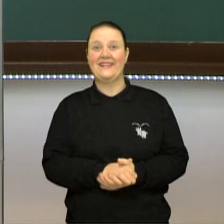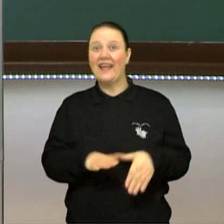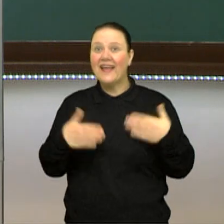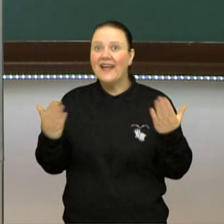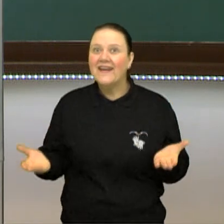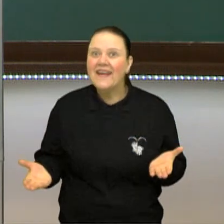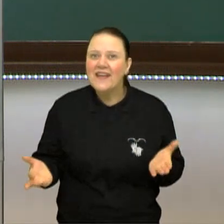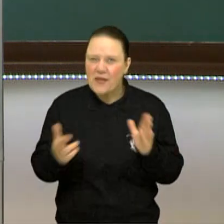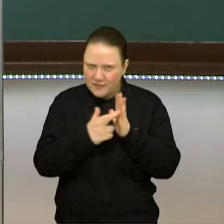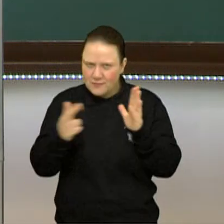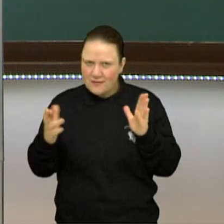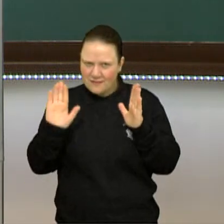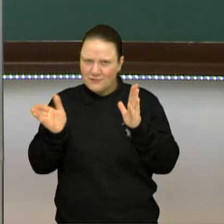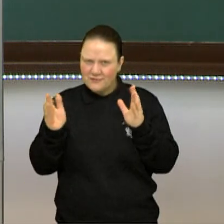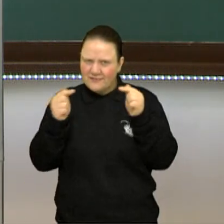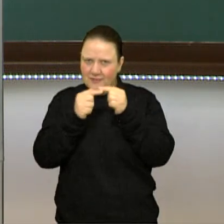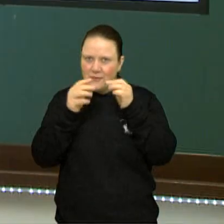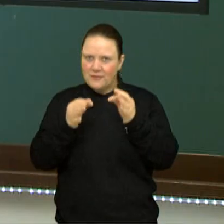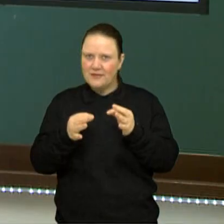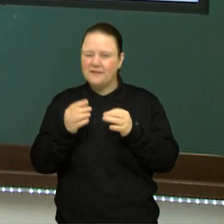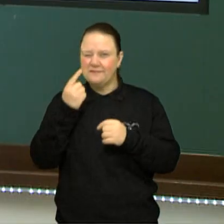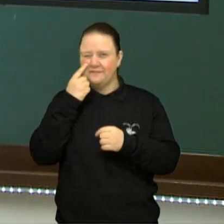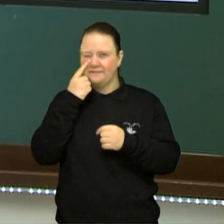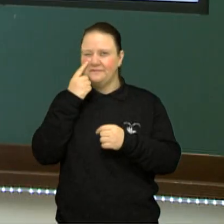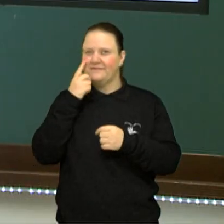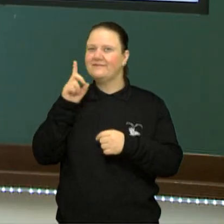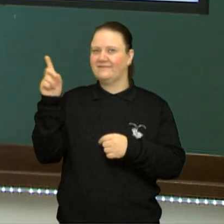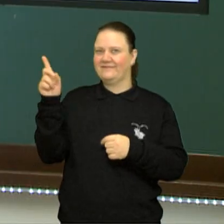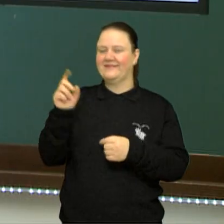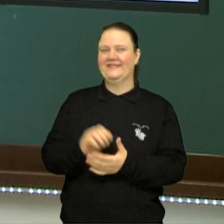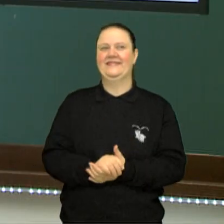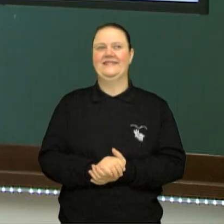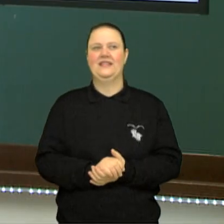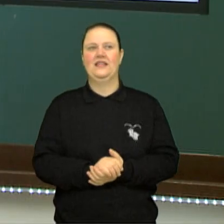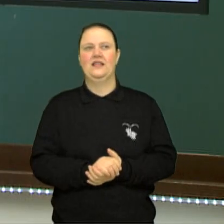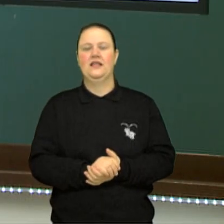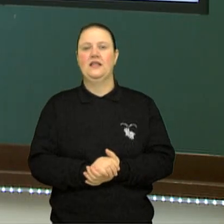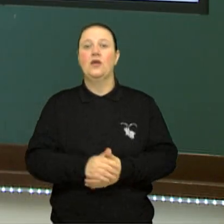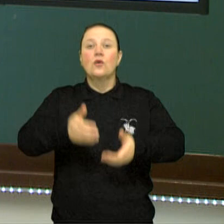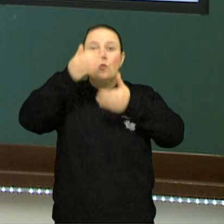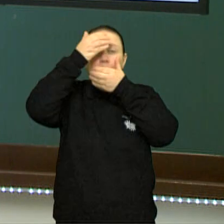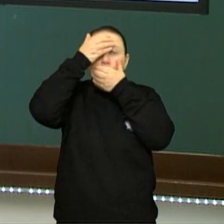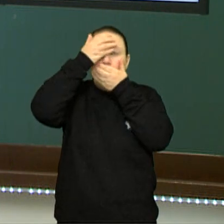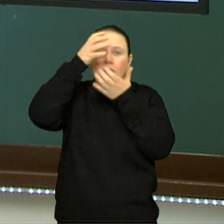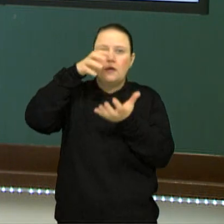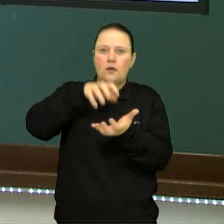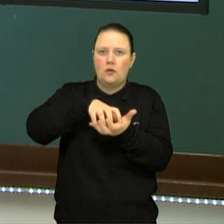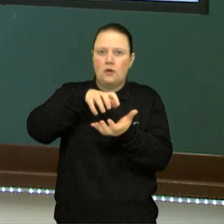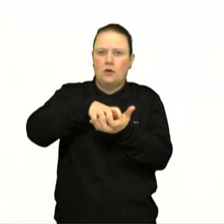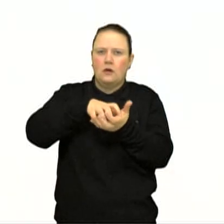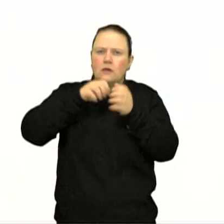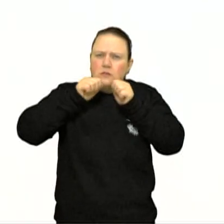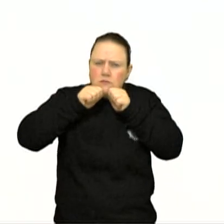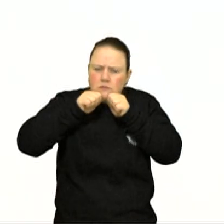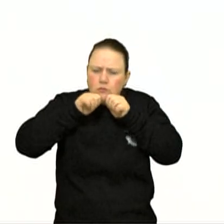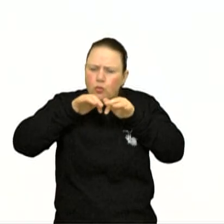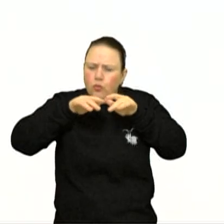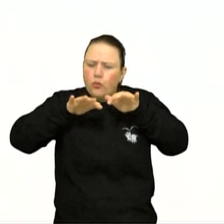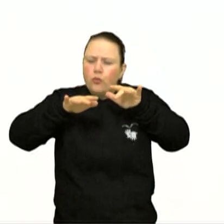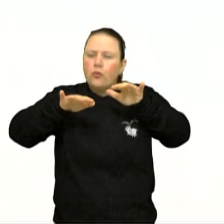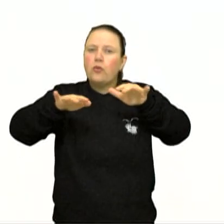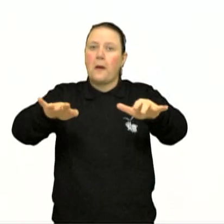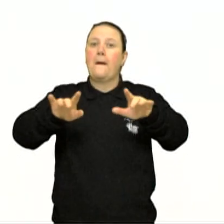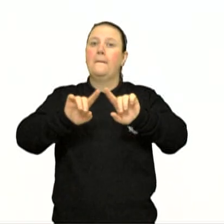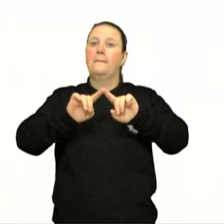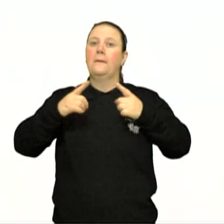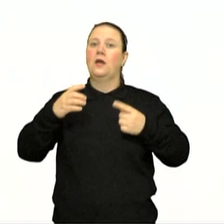Responderam aí, pessoal? Vamos ver o que vocês responderam então? Ó, o islamismo, ele tem crescido mais ultimamente